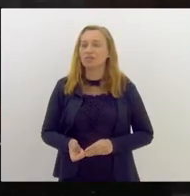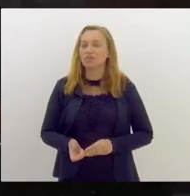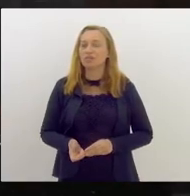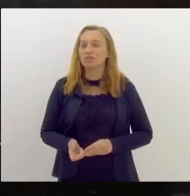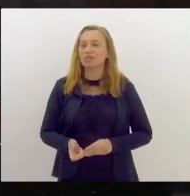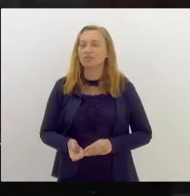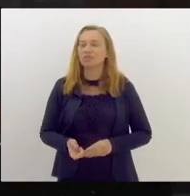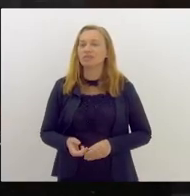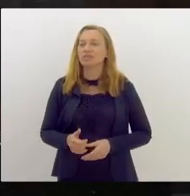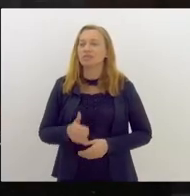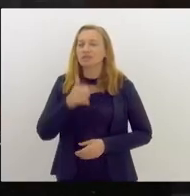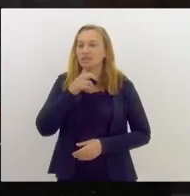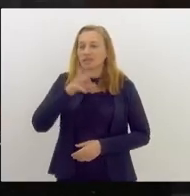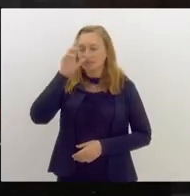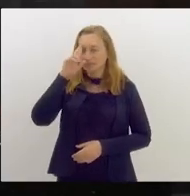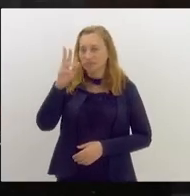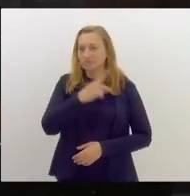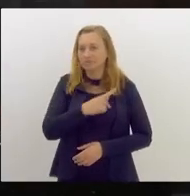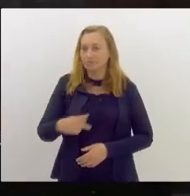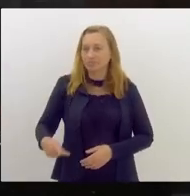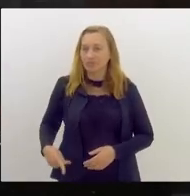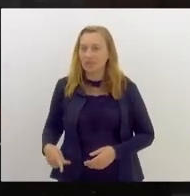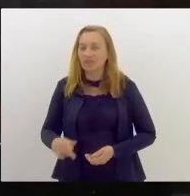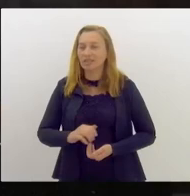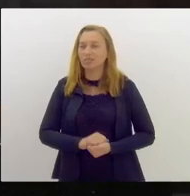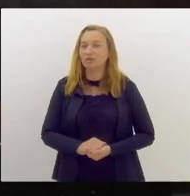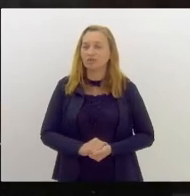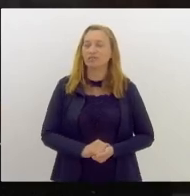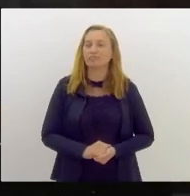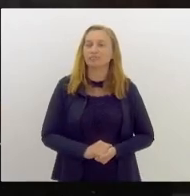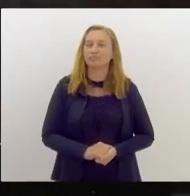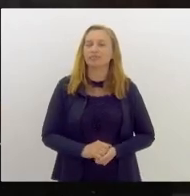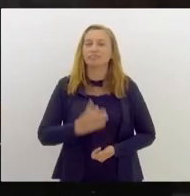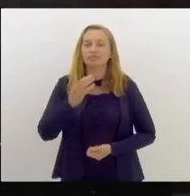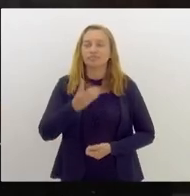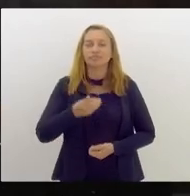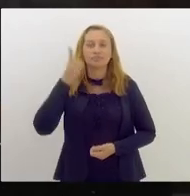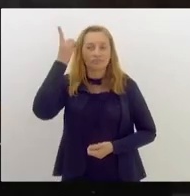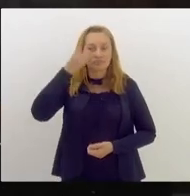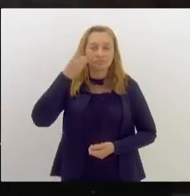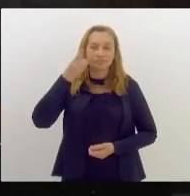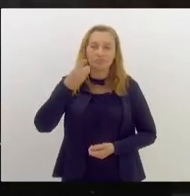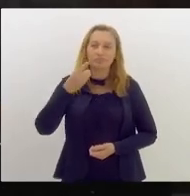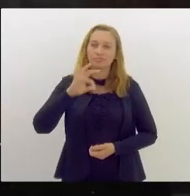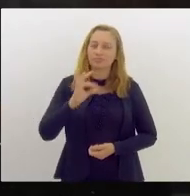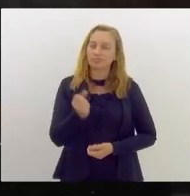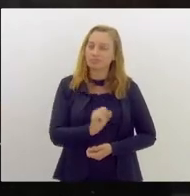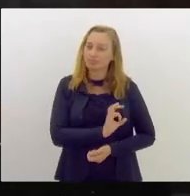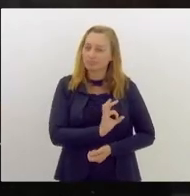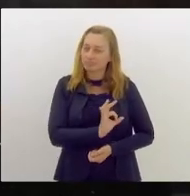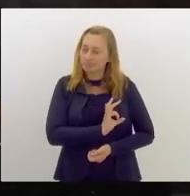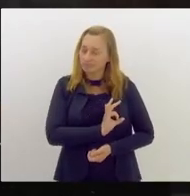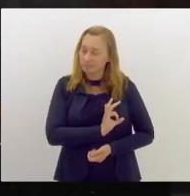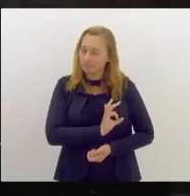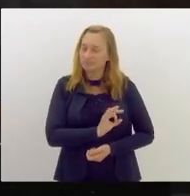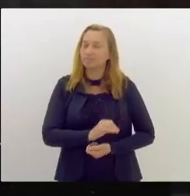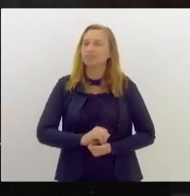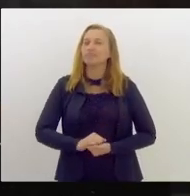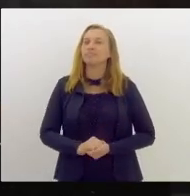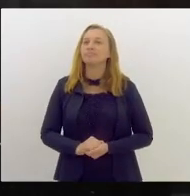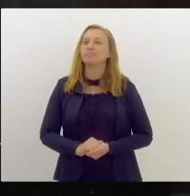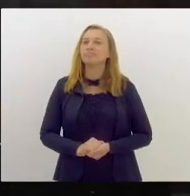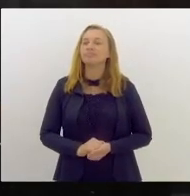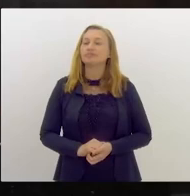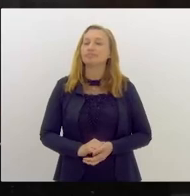senhora Presidente deputada Marta Rocha presidente em